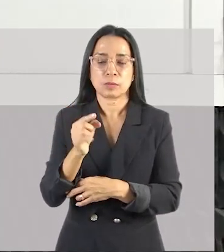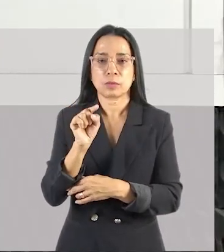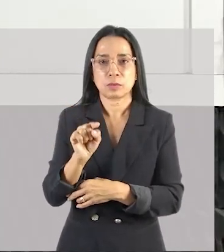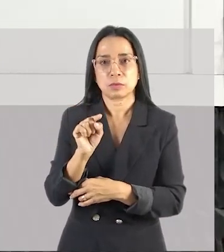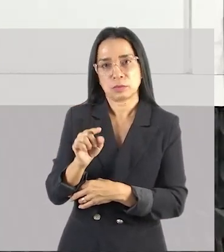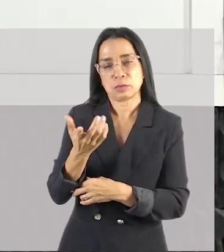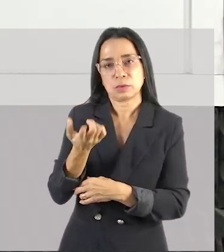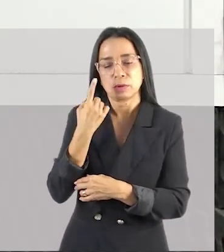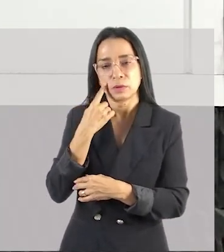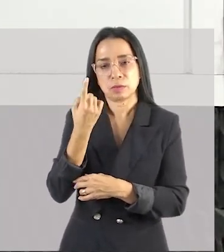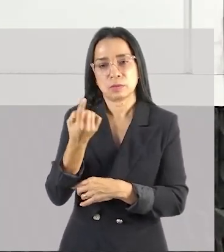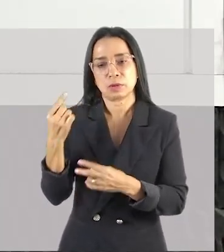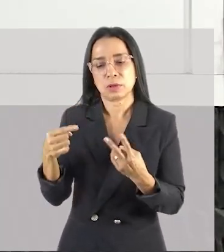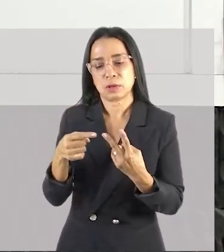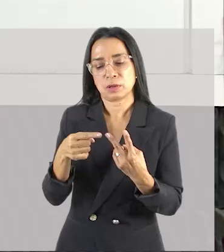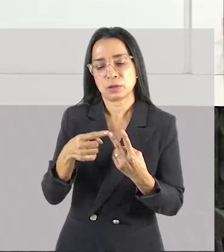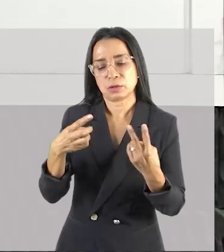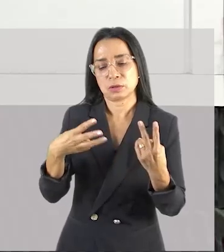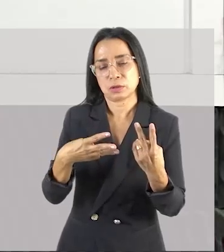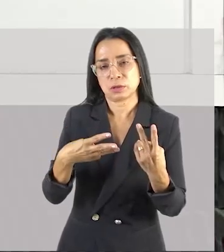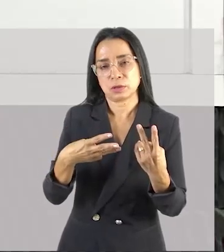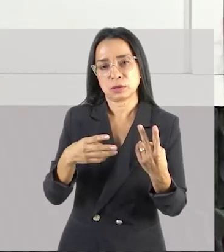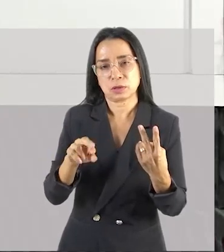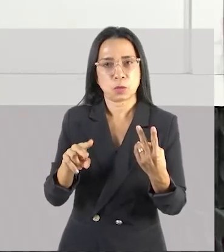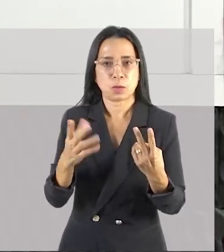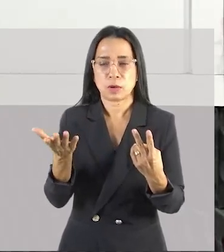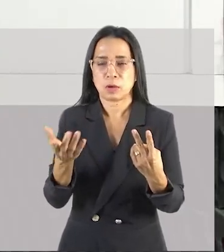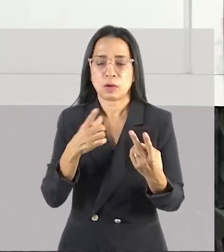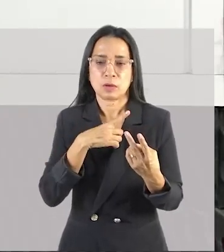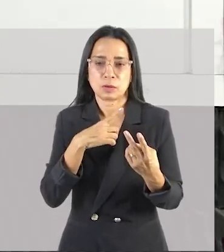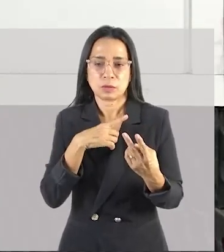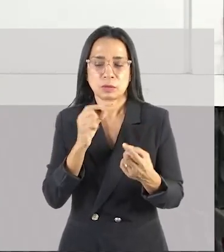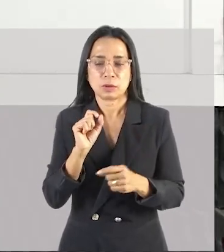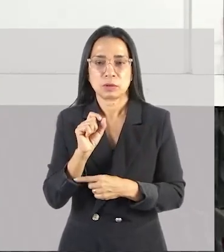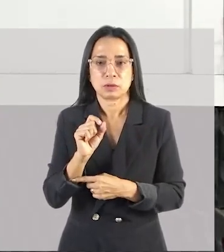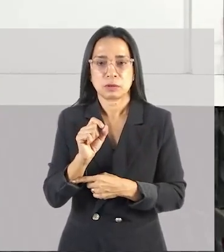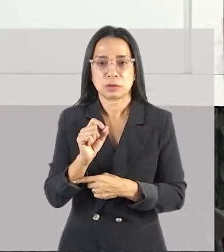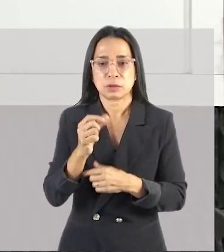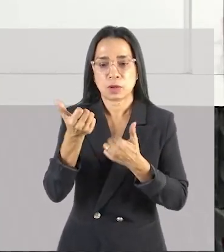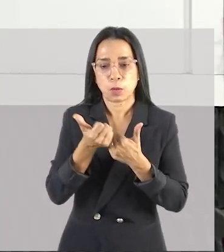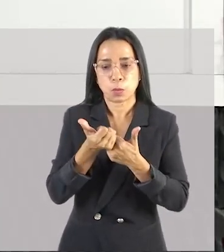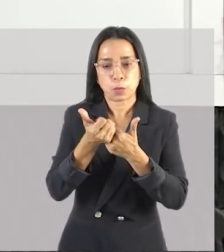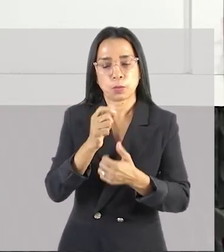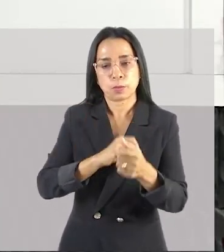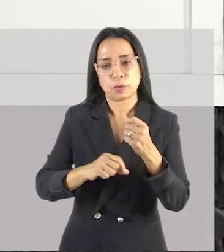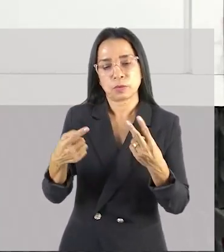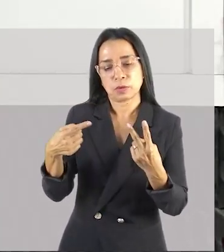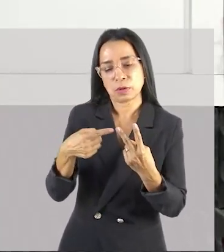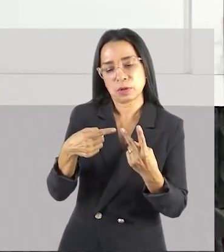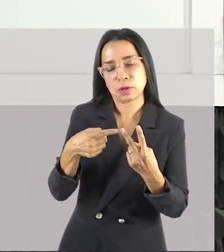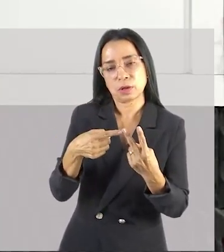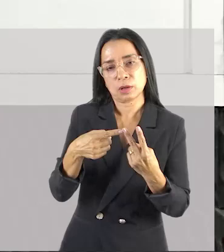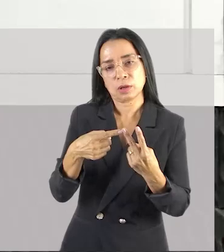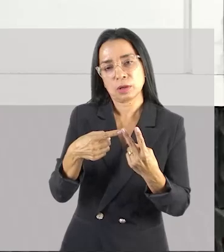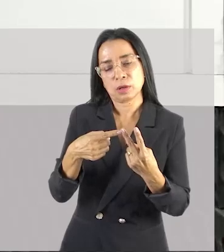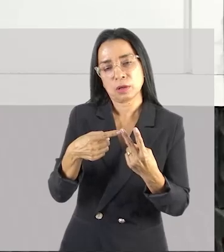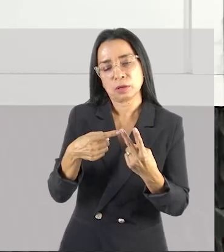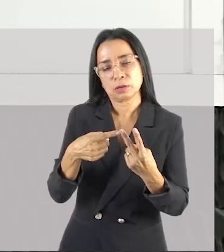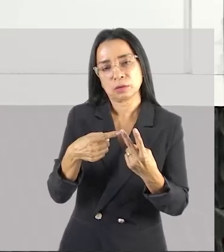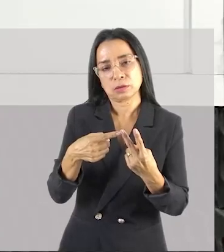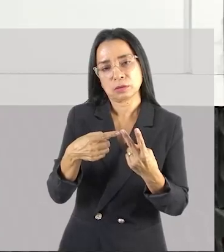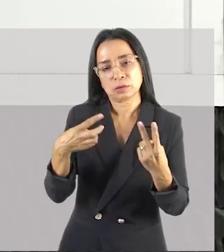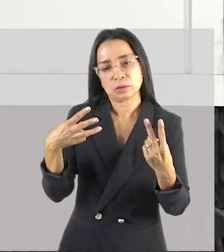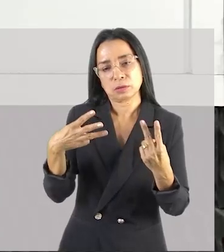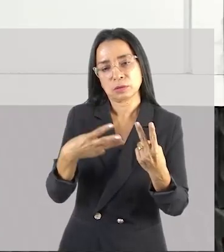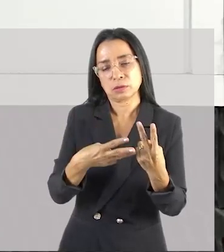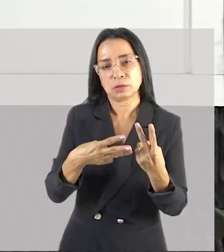você considerar a raiz de 3 igual a alguma coisa, então você vai ter que substituir a raiz de 3 por um valor aproximado. Raiz de